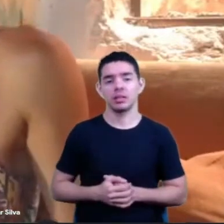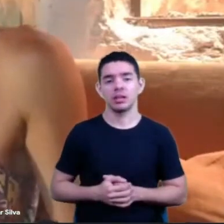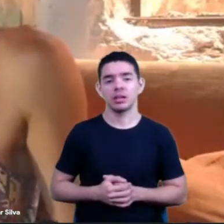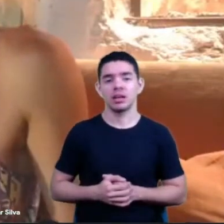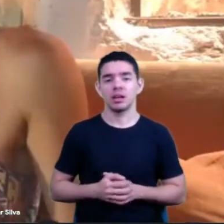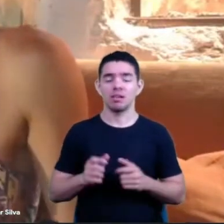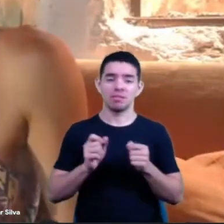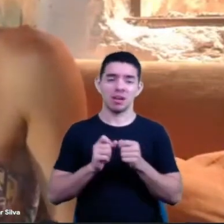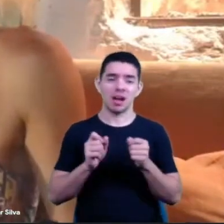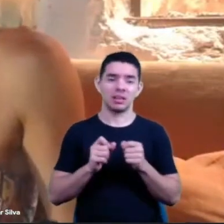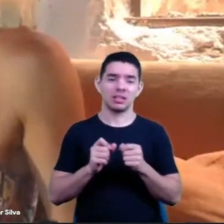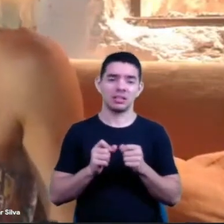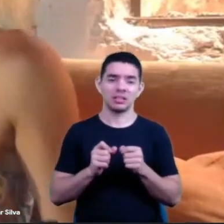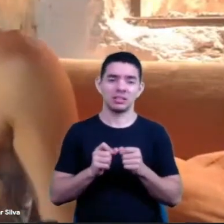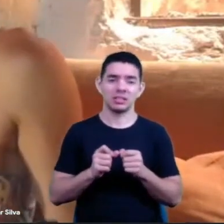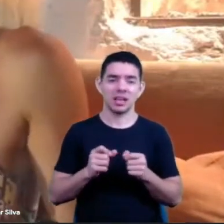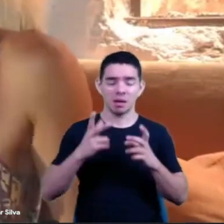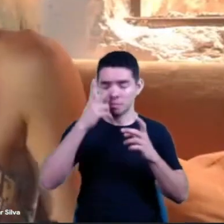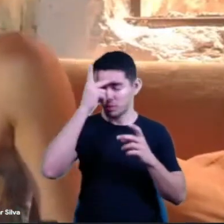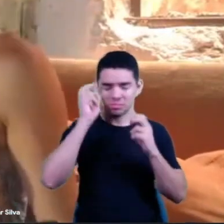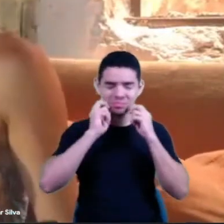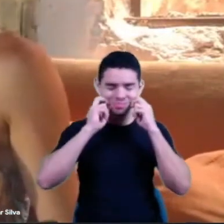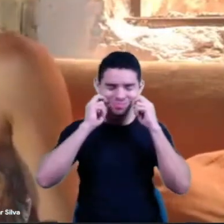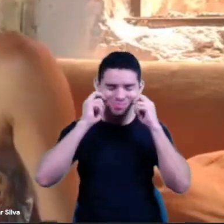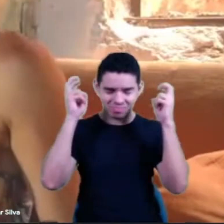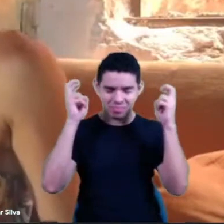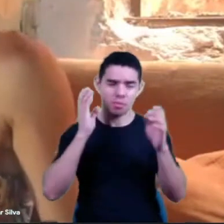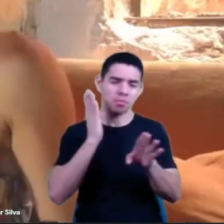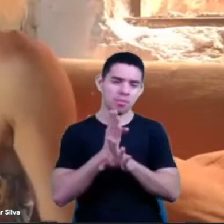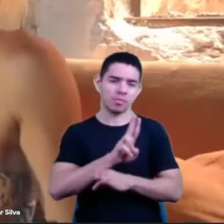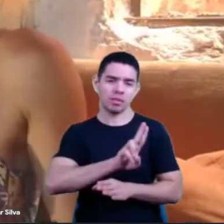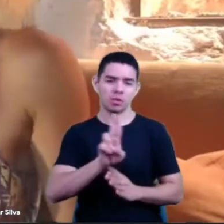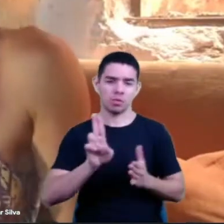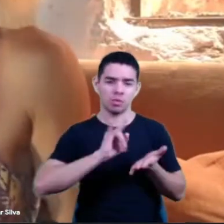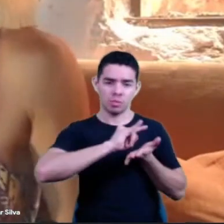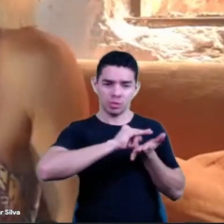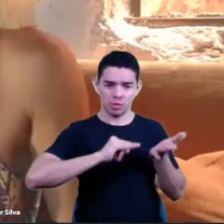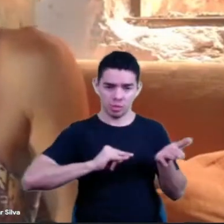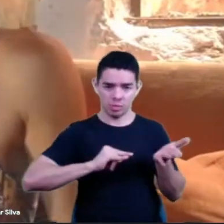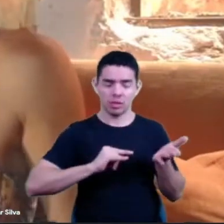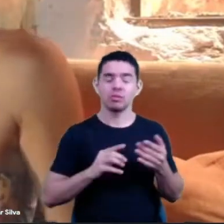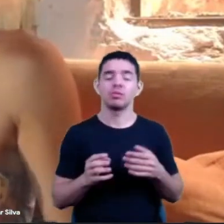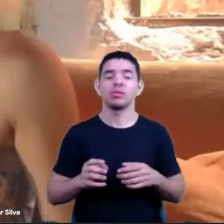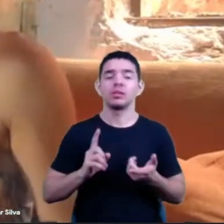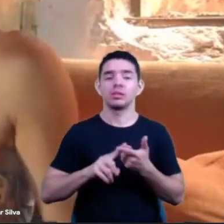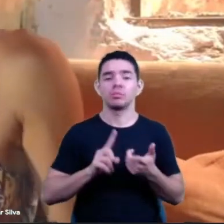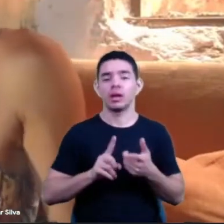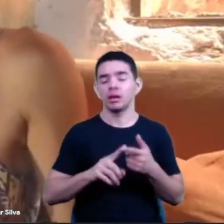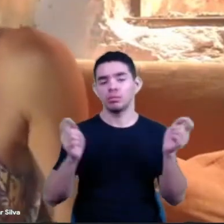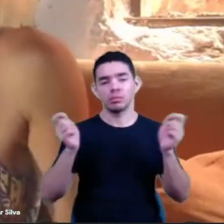faz você se constranger com o seu nome de registro, até